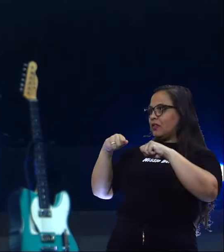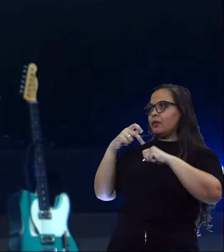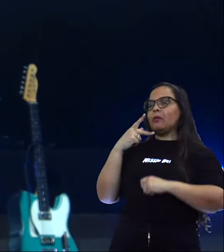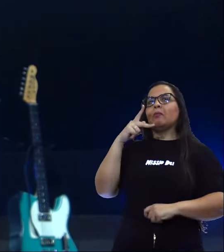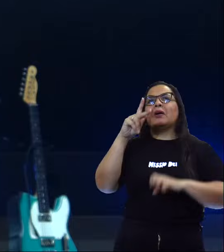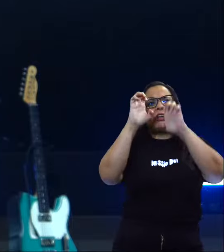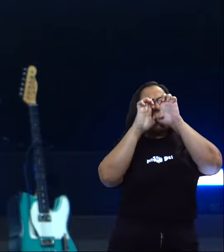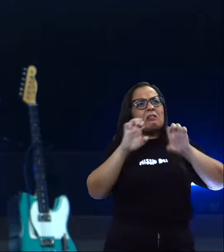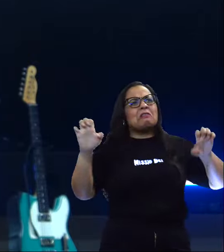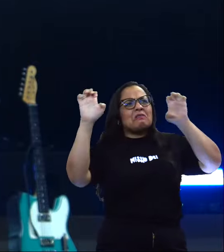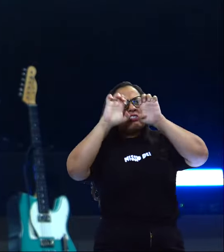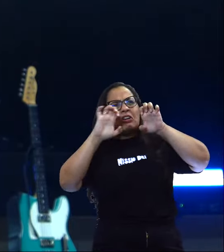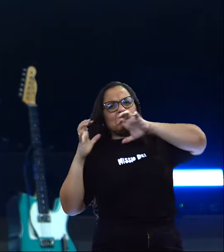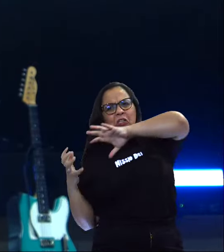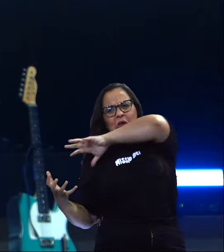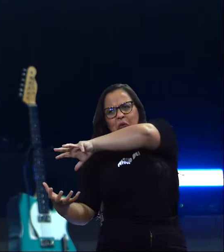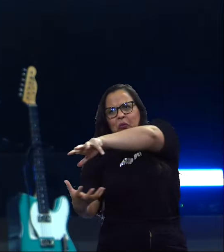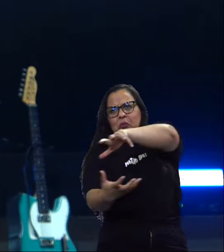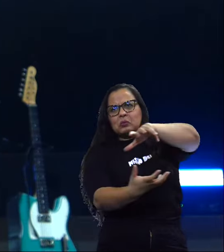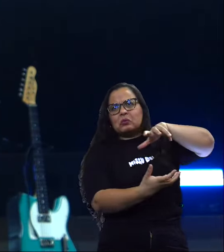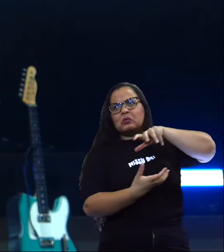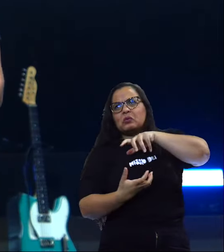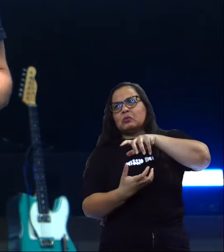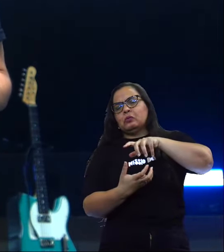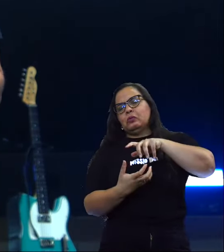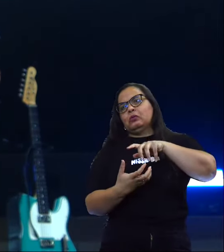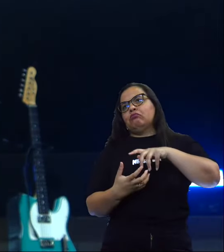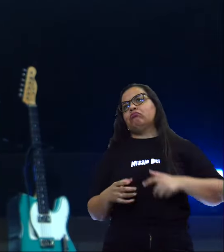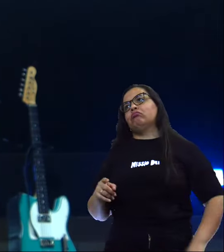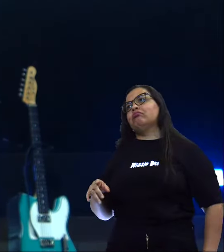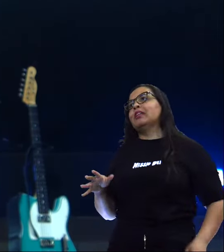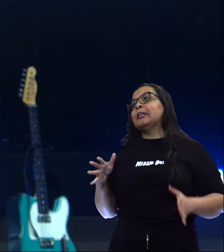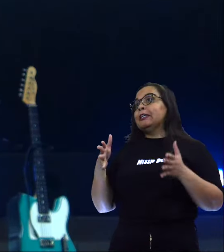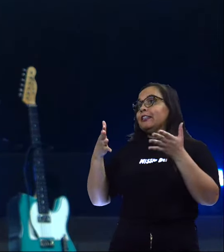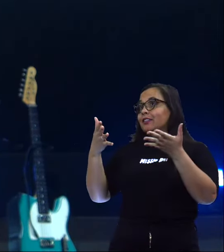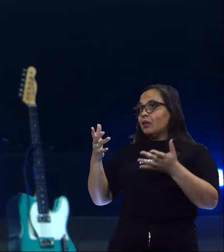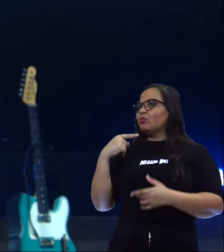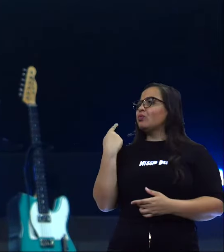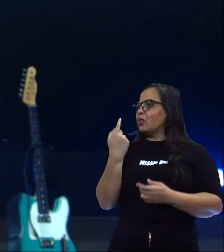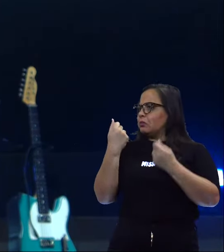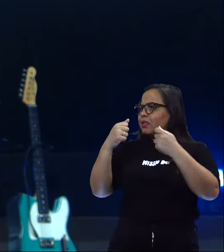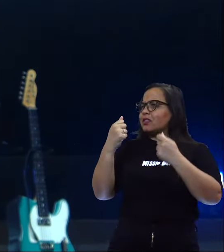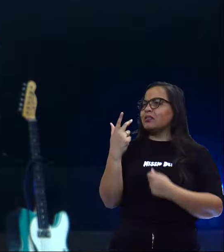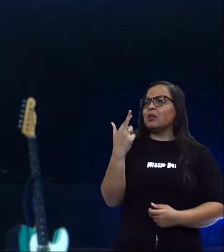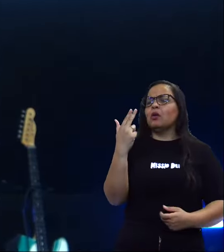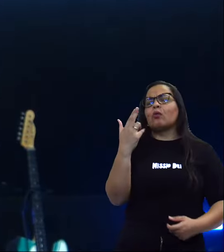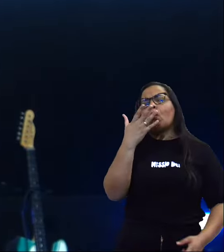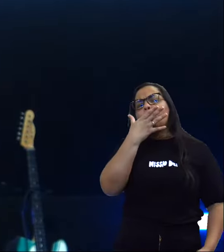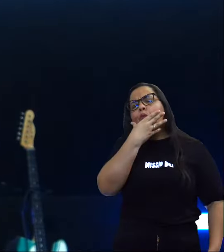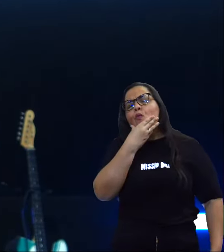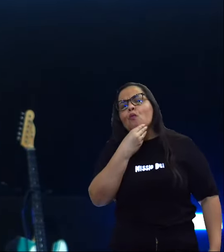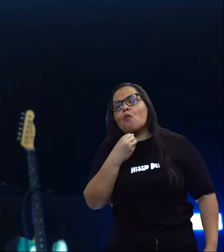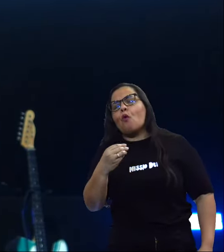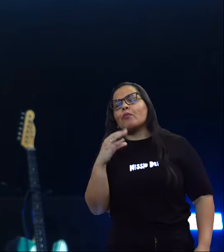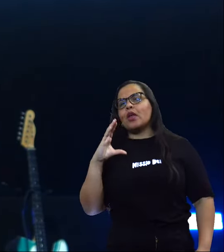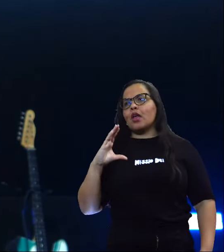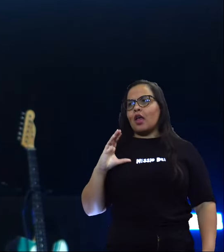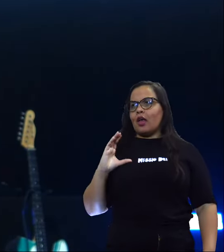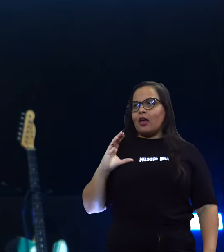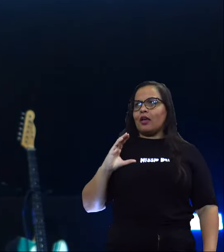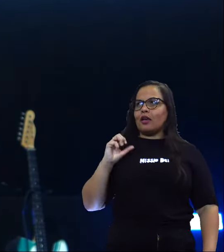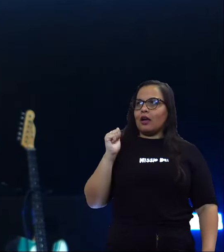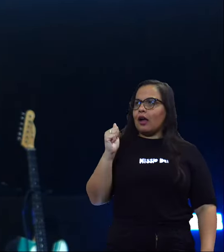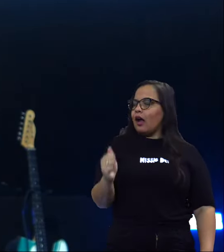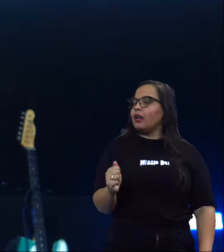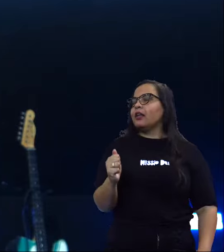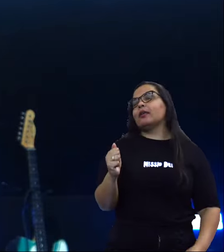desafio que nós podemos ter à nossa frente. Para que uma visão de Deus se cumpra, os vasos, os líderes, os membros dessa